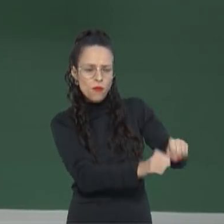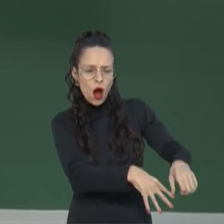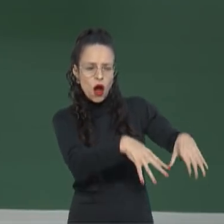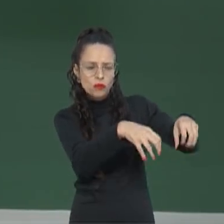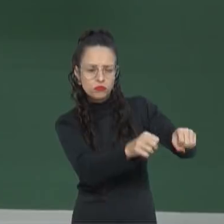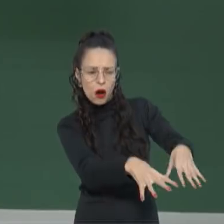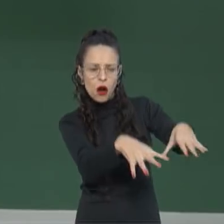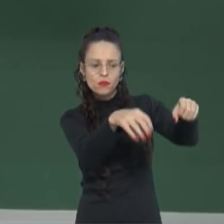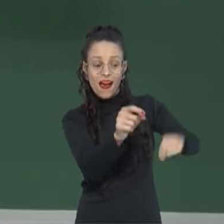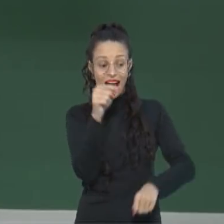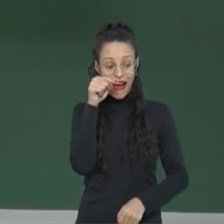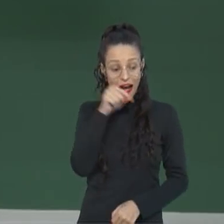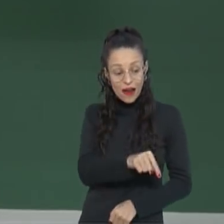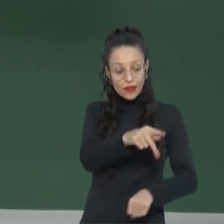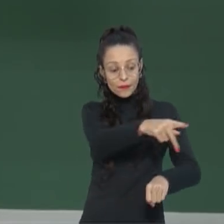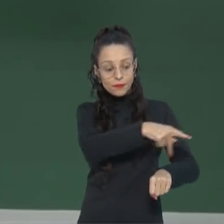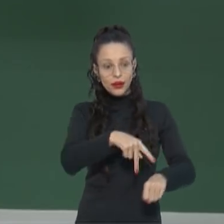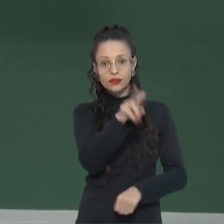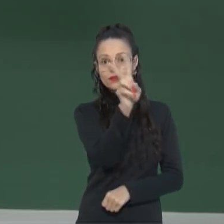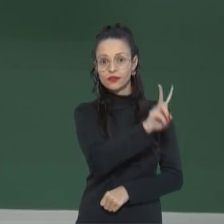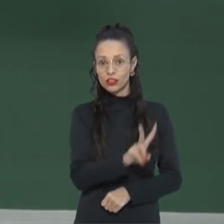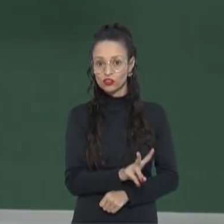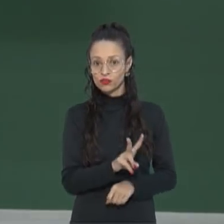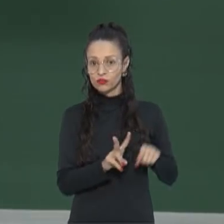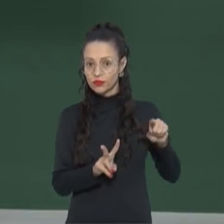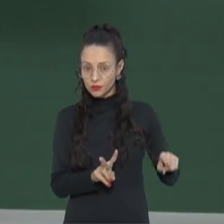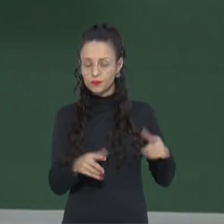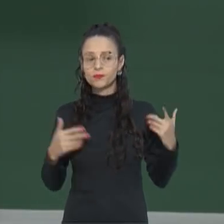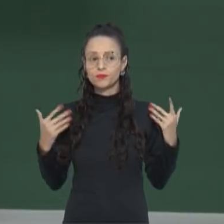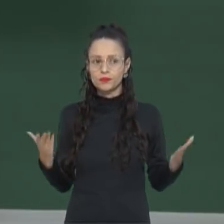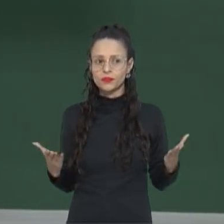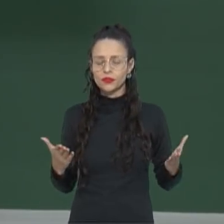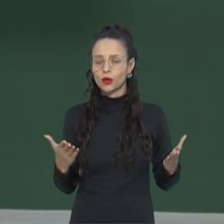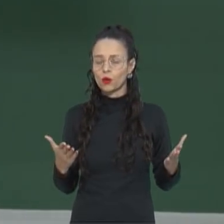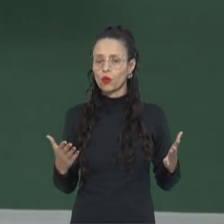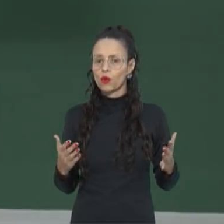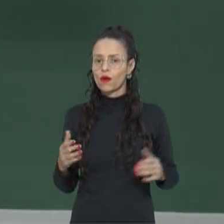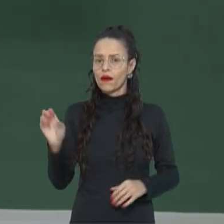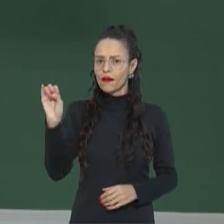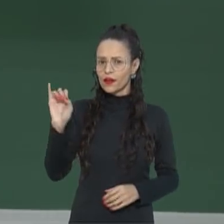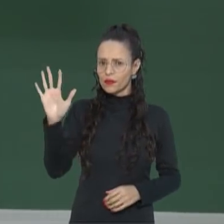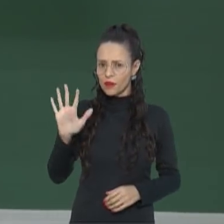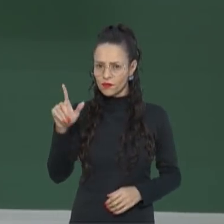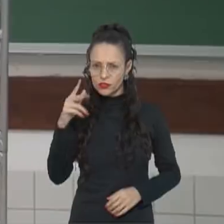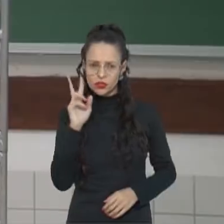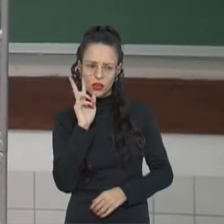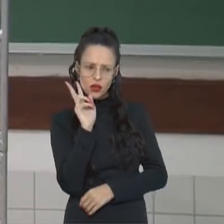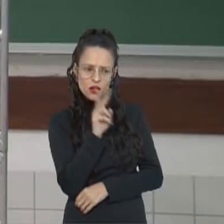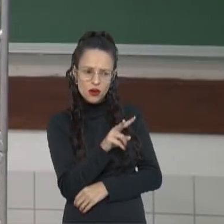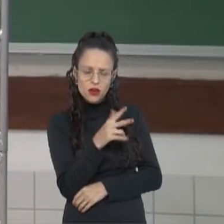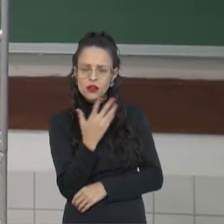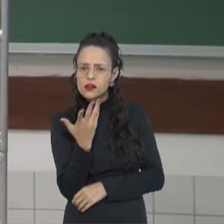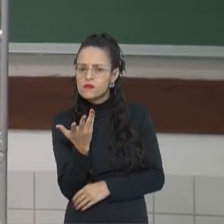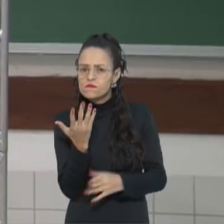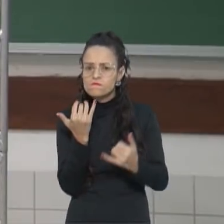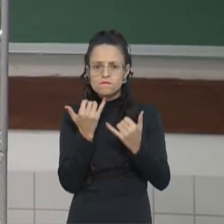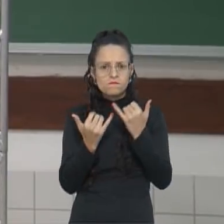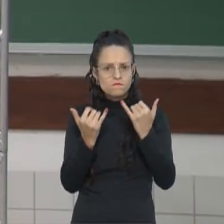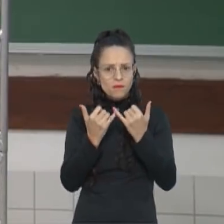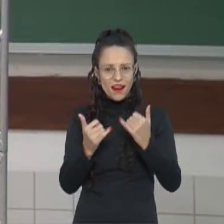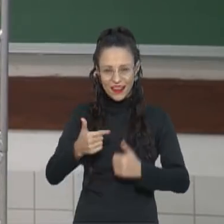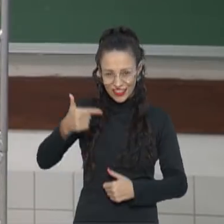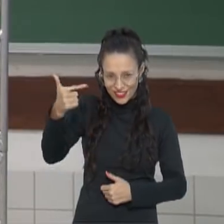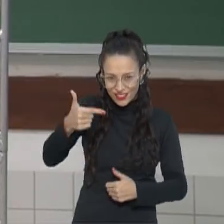bombas sobre o Vietnã, na Guerra do Vietnã. Então, é uma imagem que, quando você olha aleatoriamente, parece Segunda